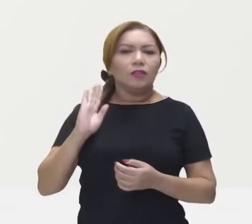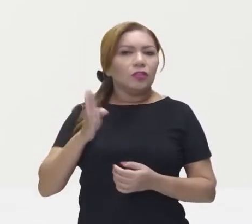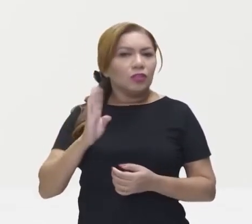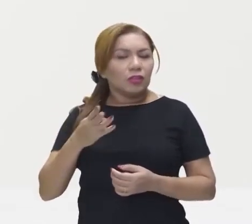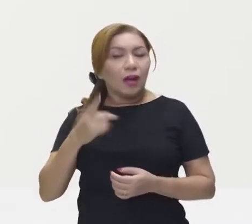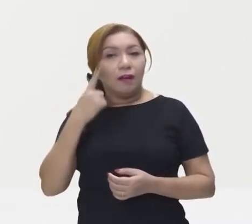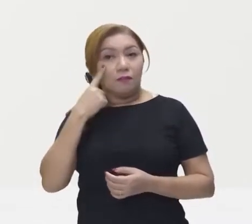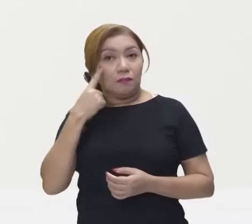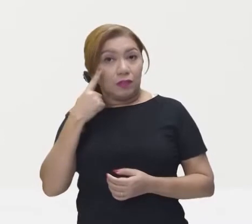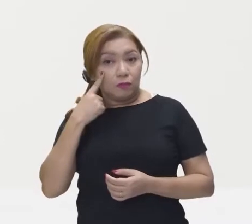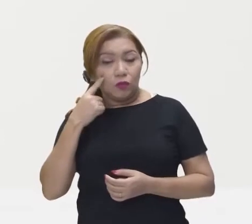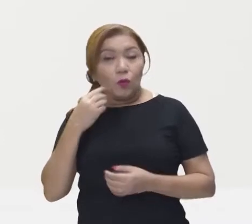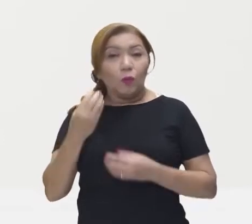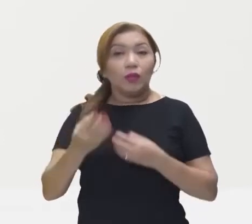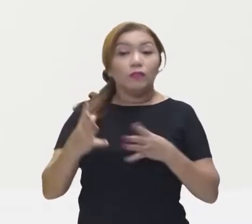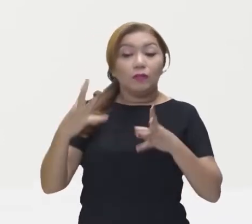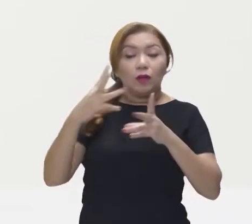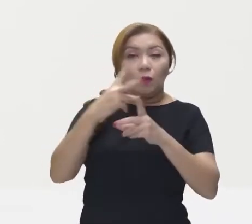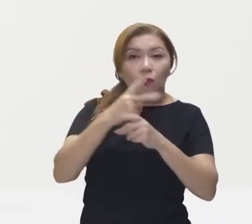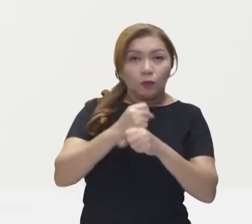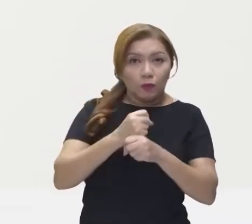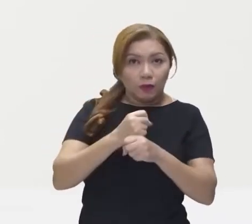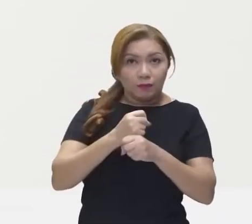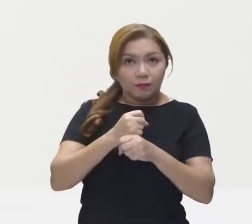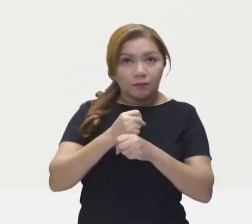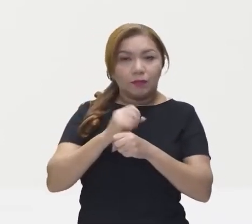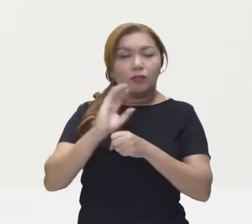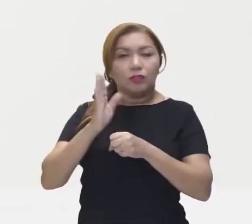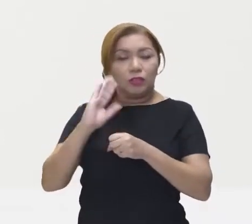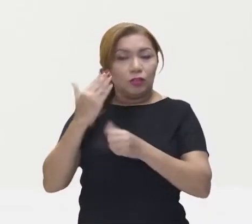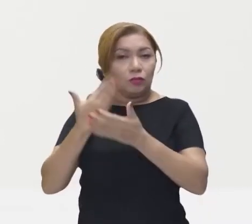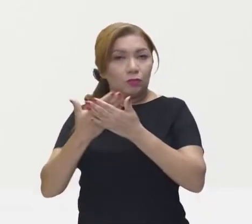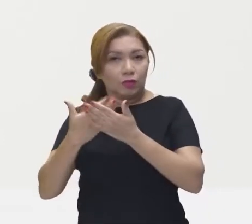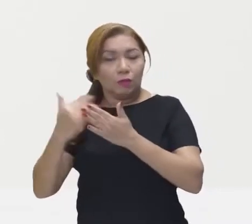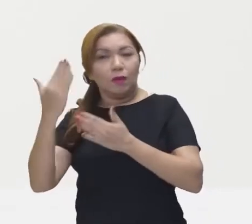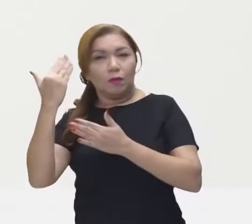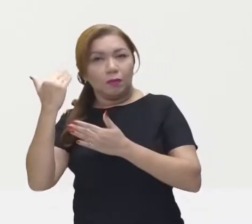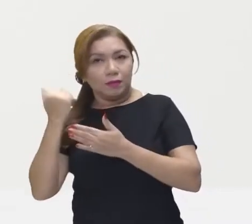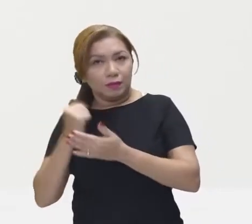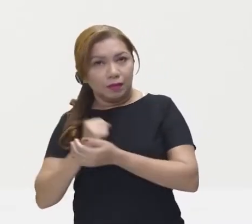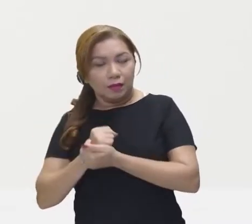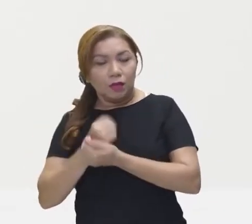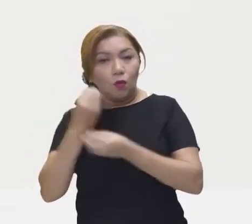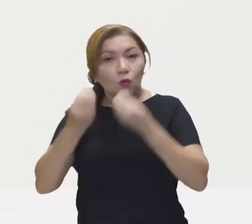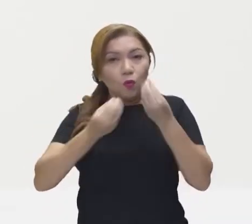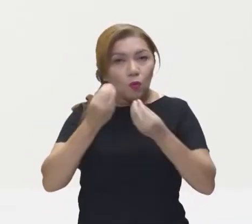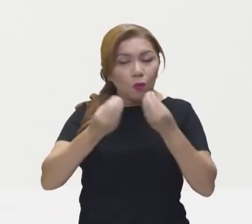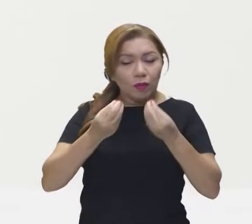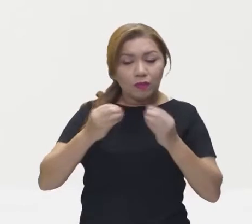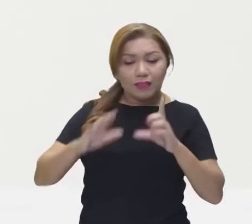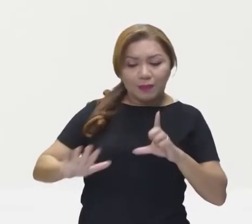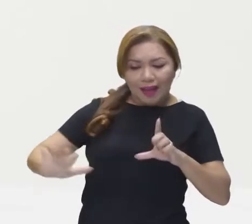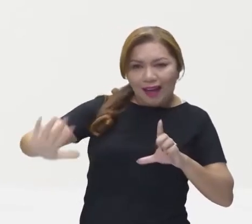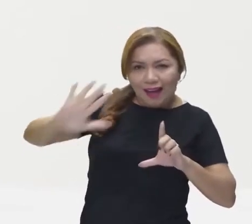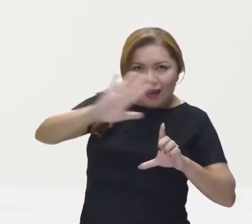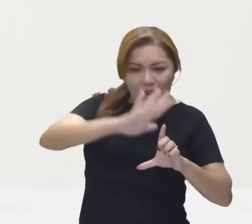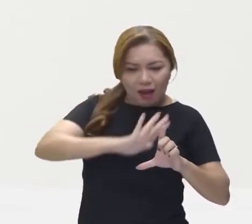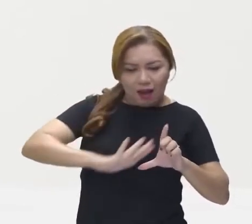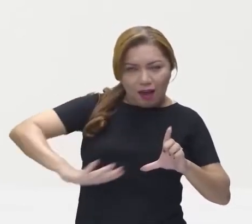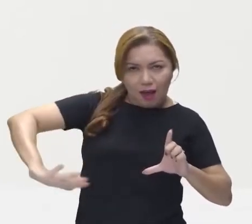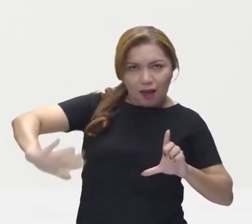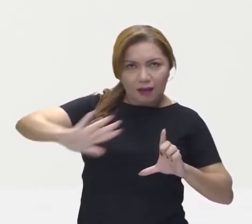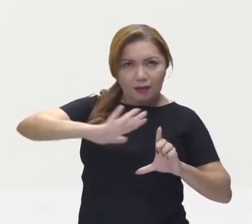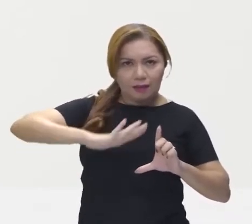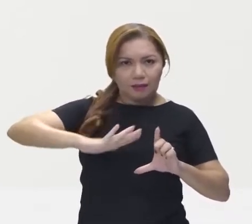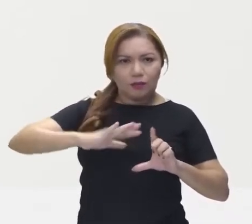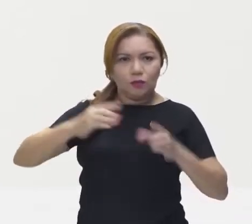passada, nós vamos fazer o quê? Eu multiplico, eu faço esse processo de multiplicação e eu